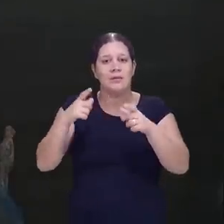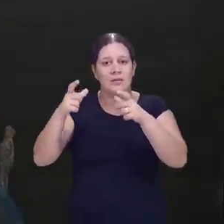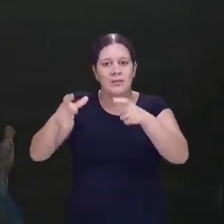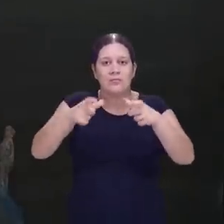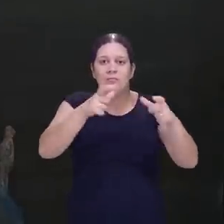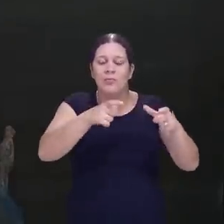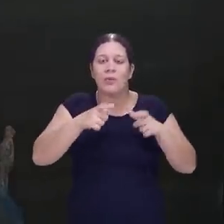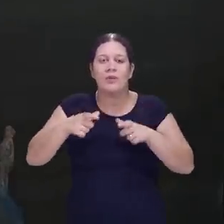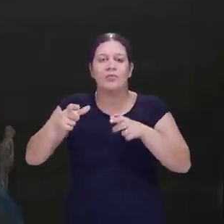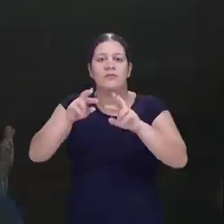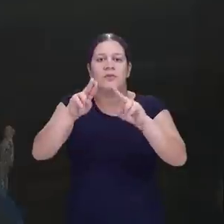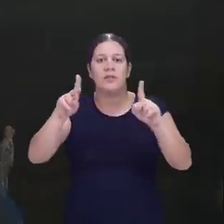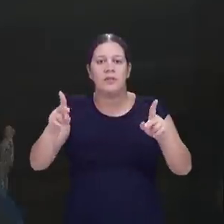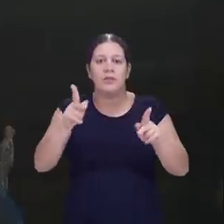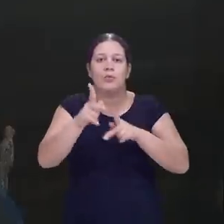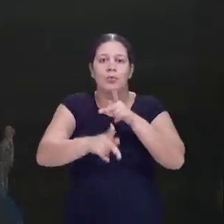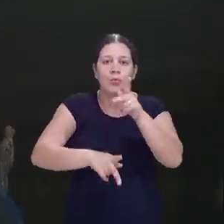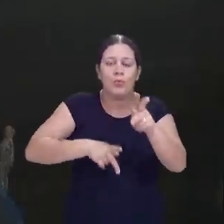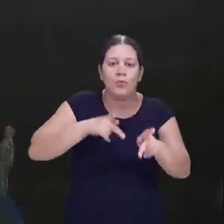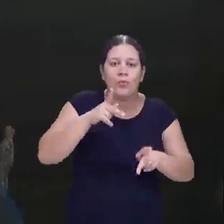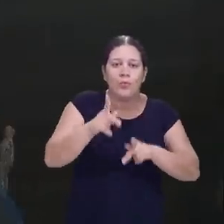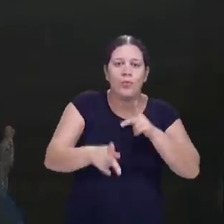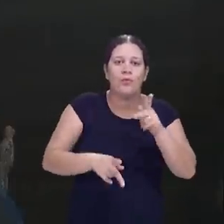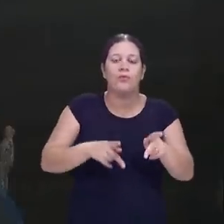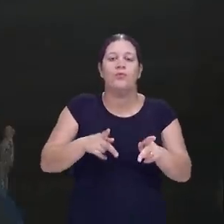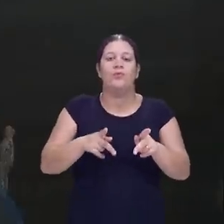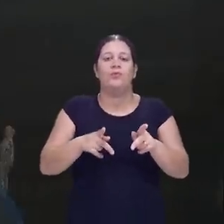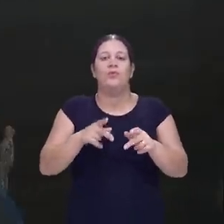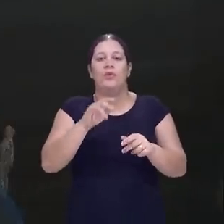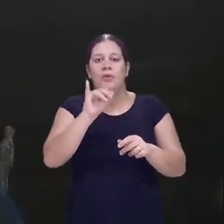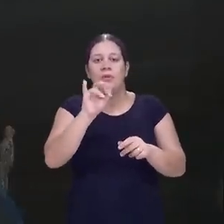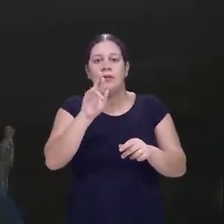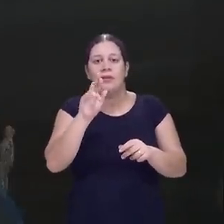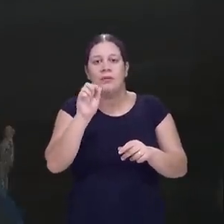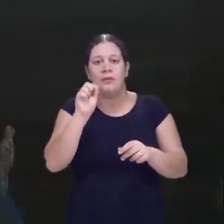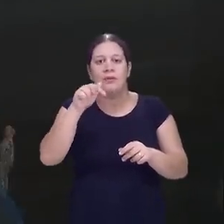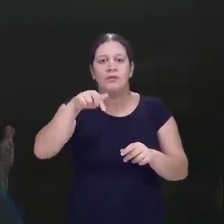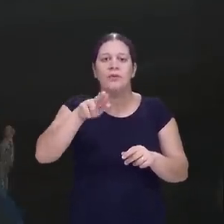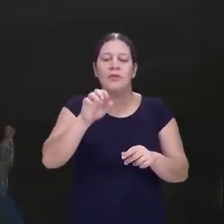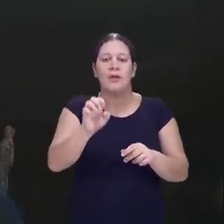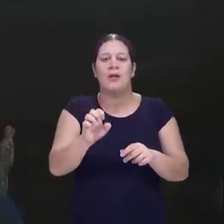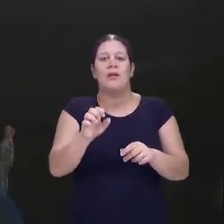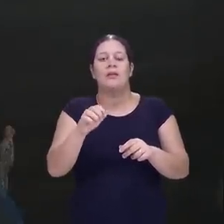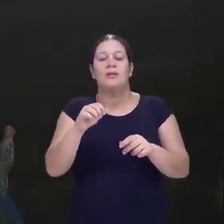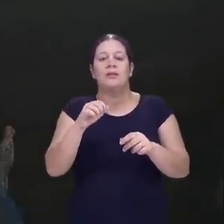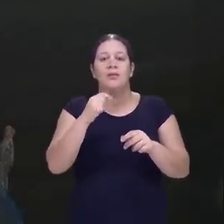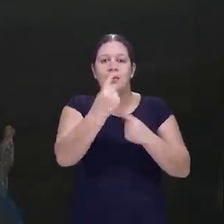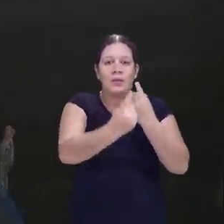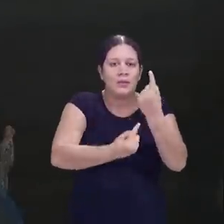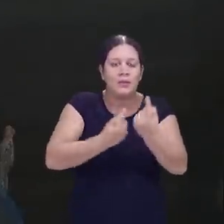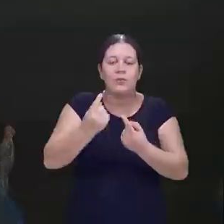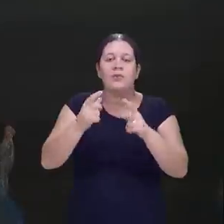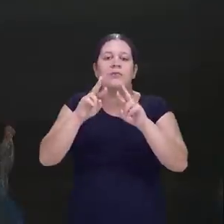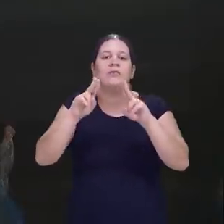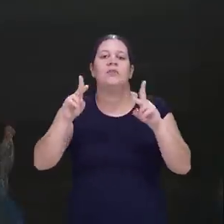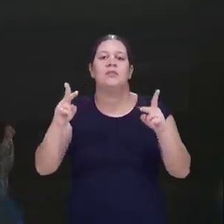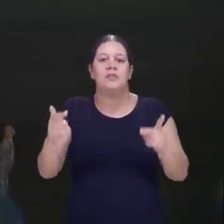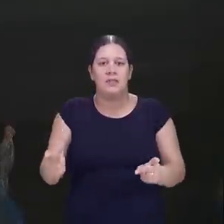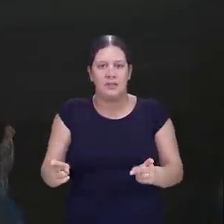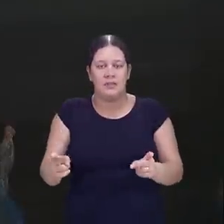ali existem povos diferentes. O povo iraquiano, o povo turco, o povo